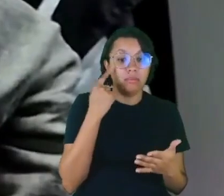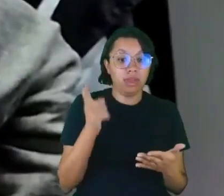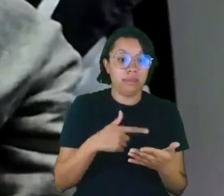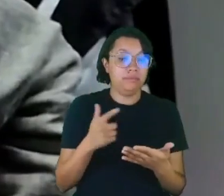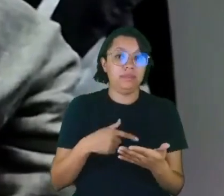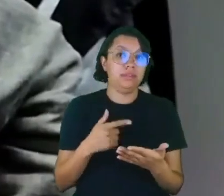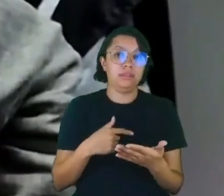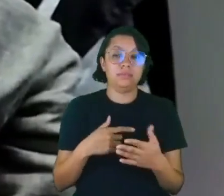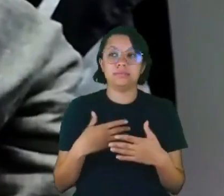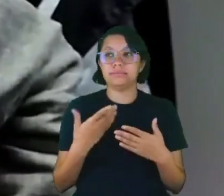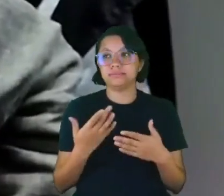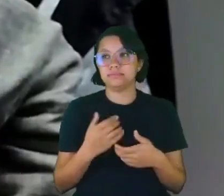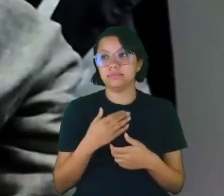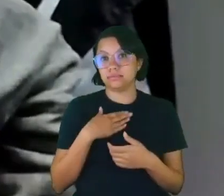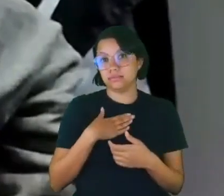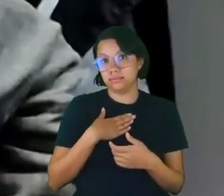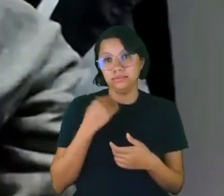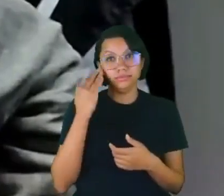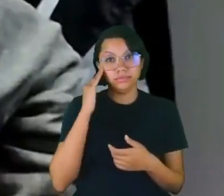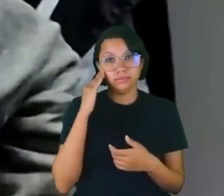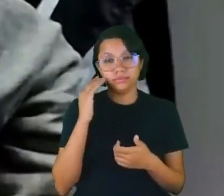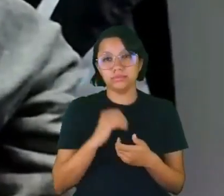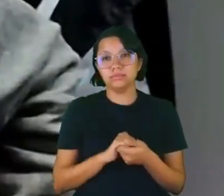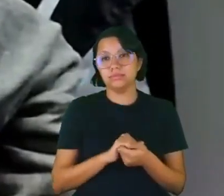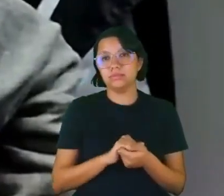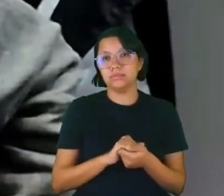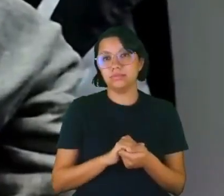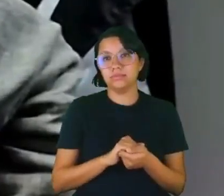de forma alguma,